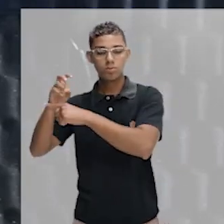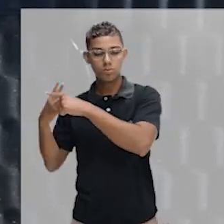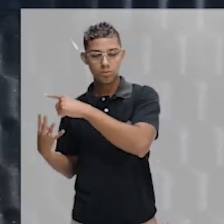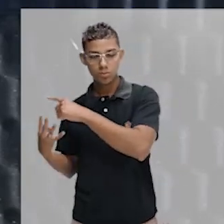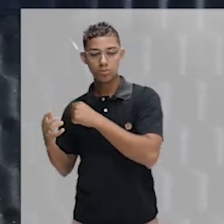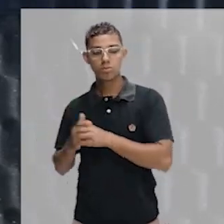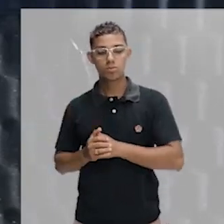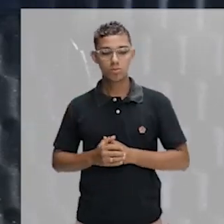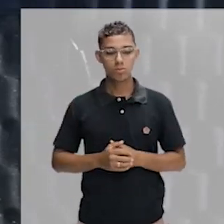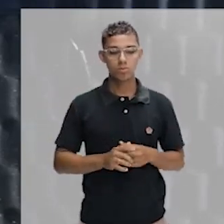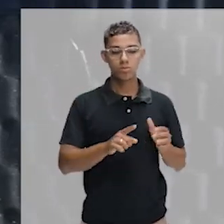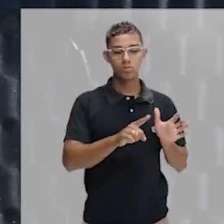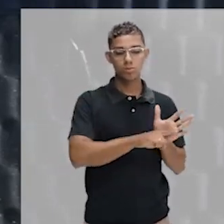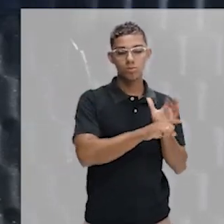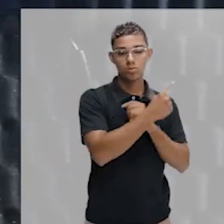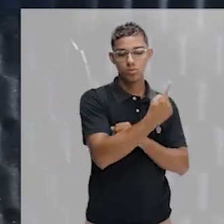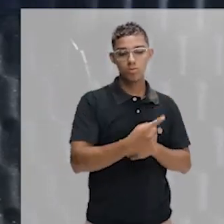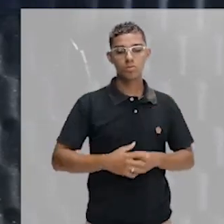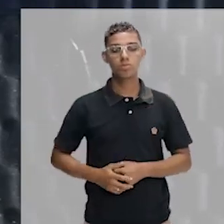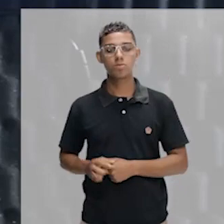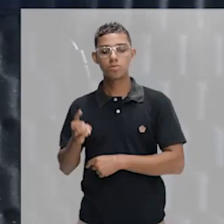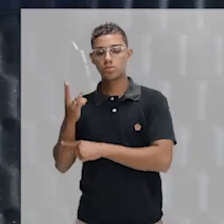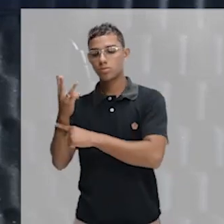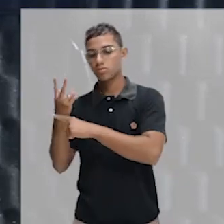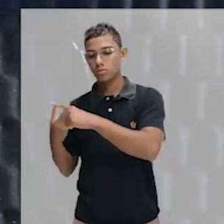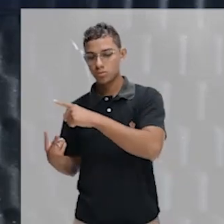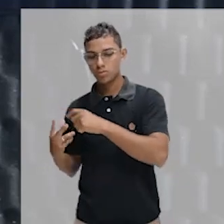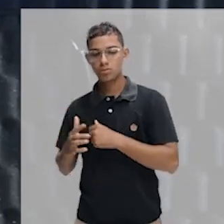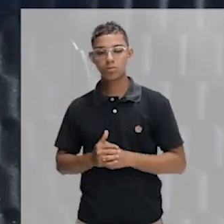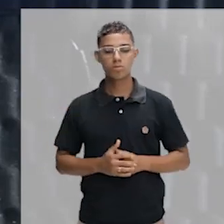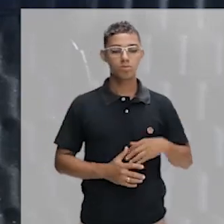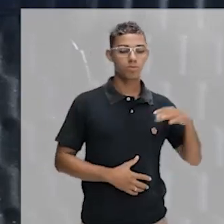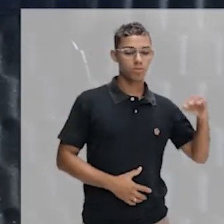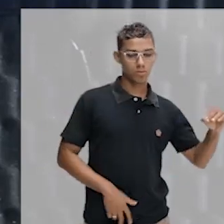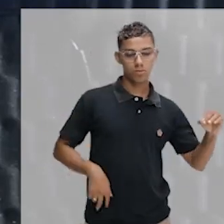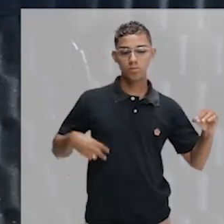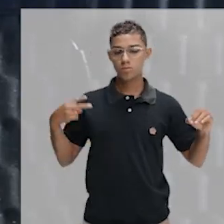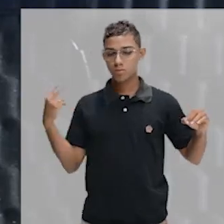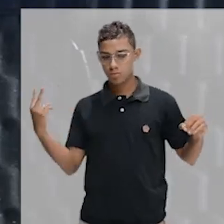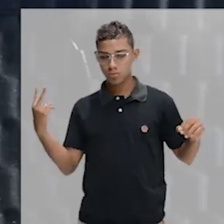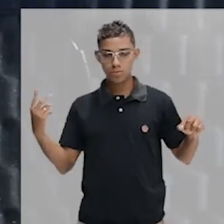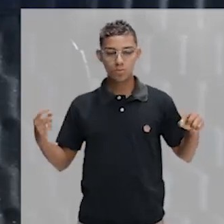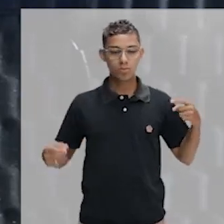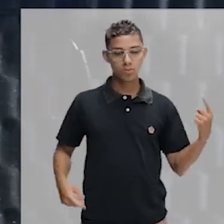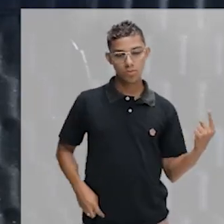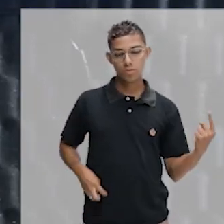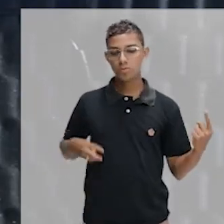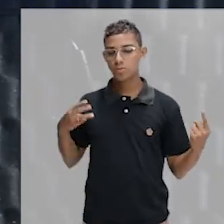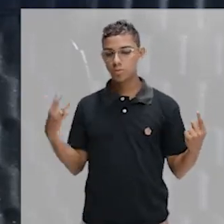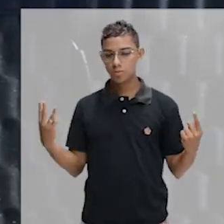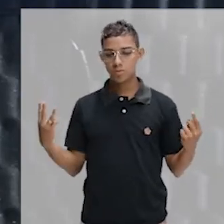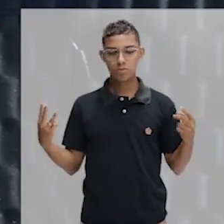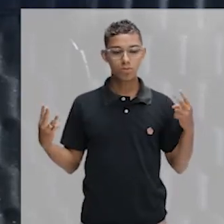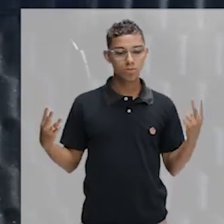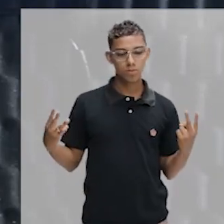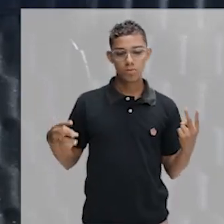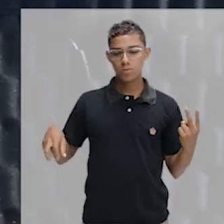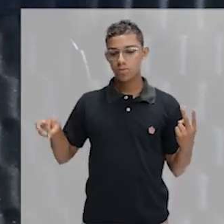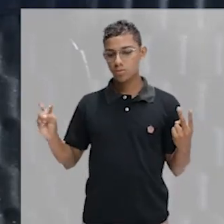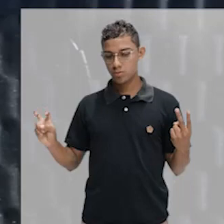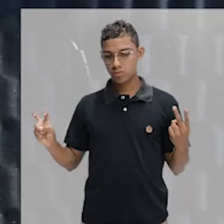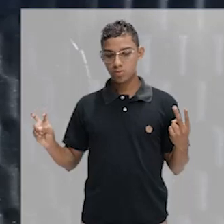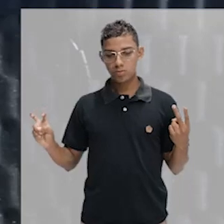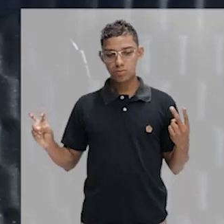zero com dois um com três dois como cinco e por fim